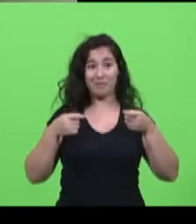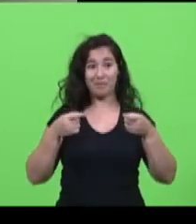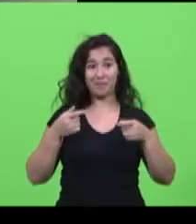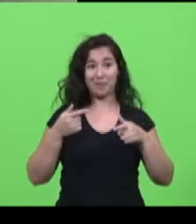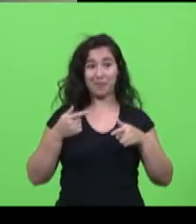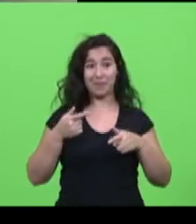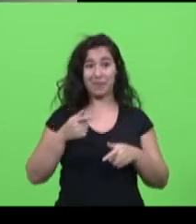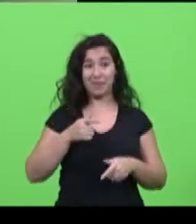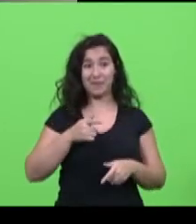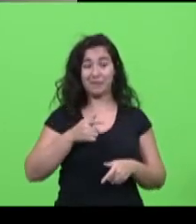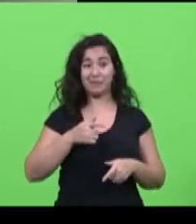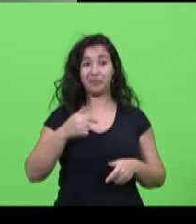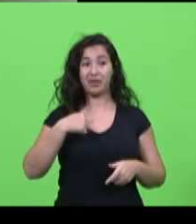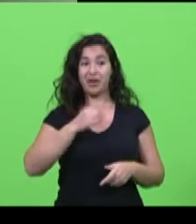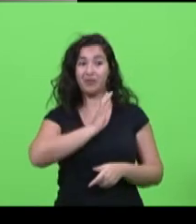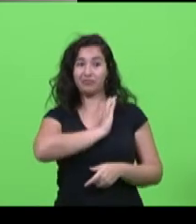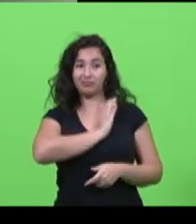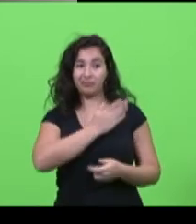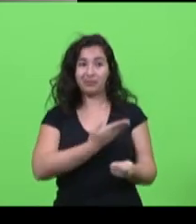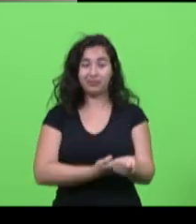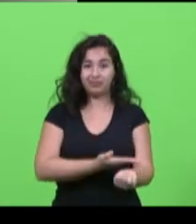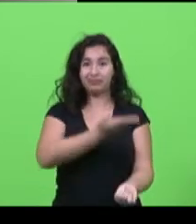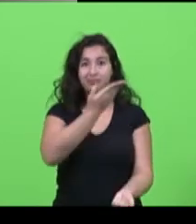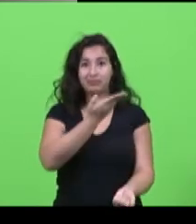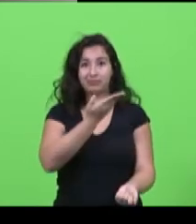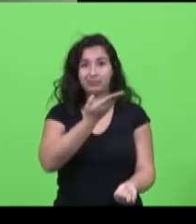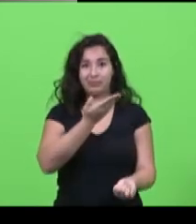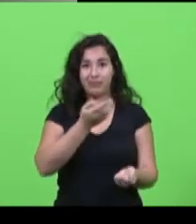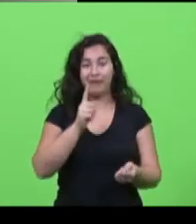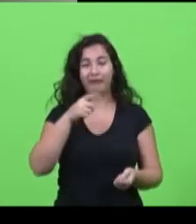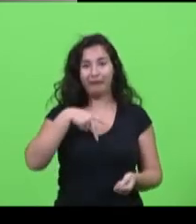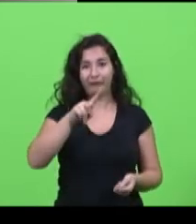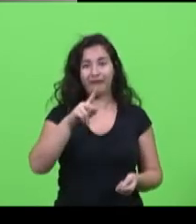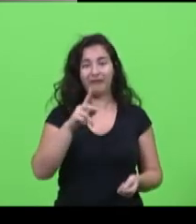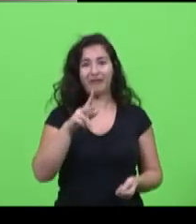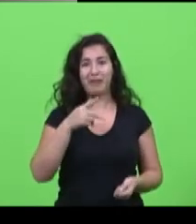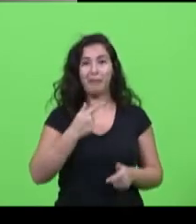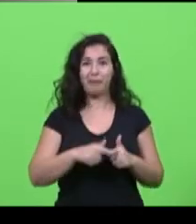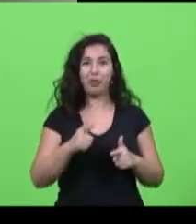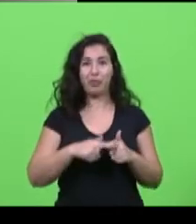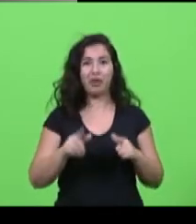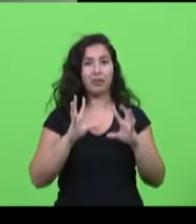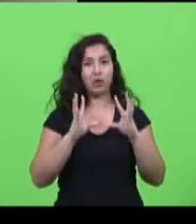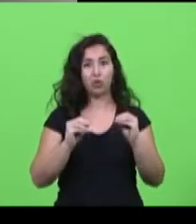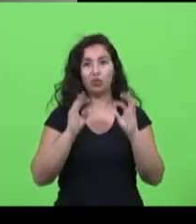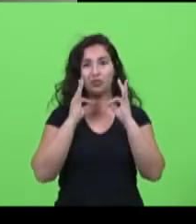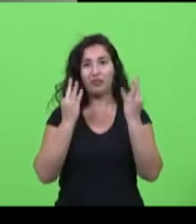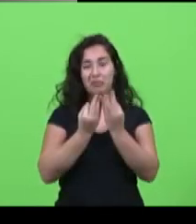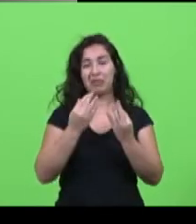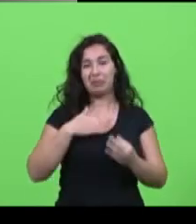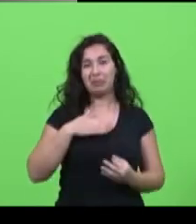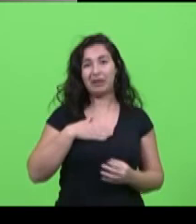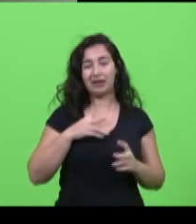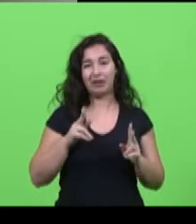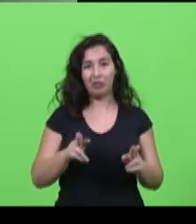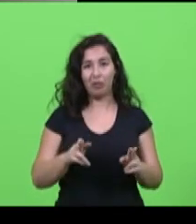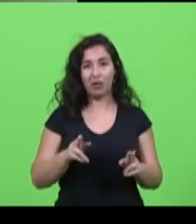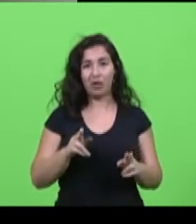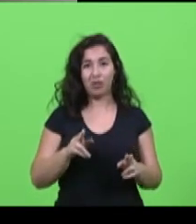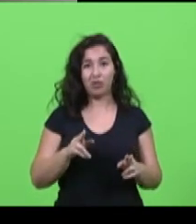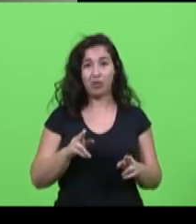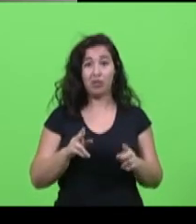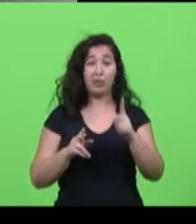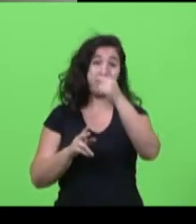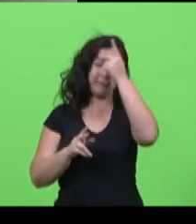hipertenso, e certamente vai me dar problema, assim como várias pessoas da minha família. Quem quiser conviver